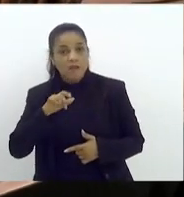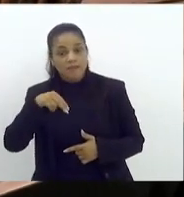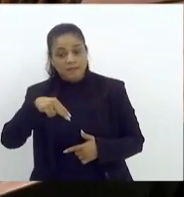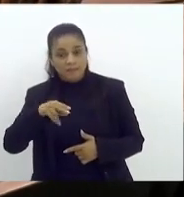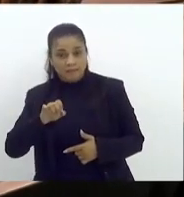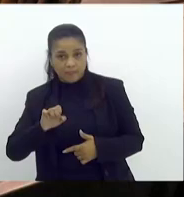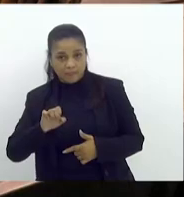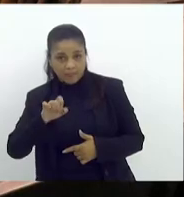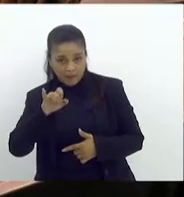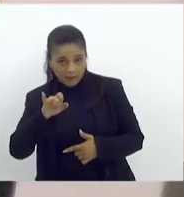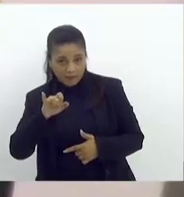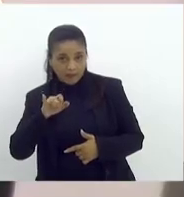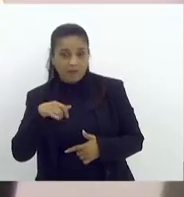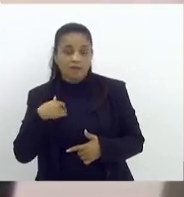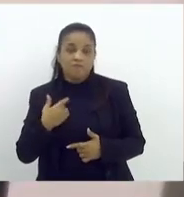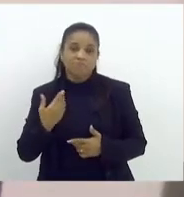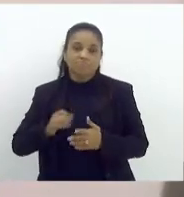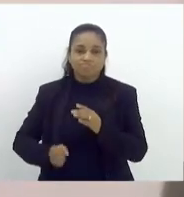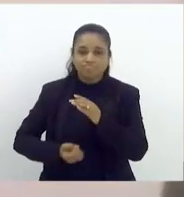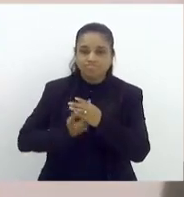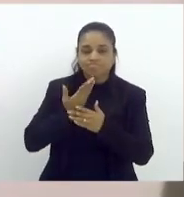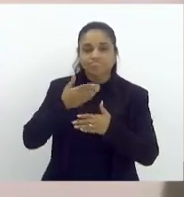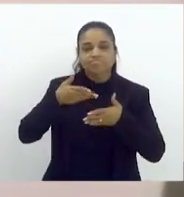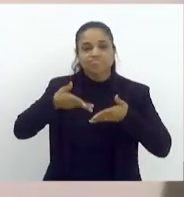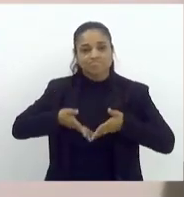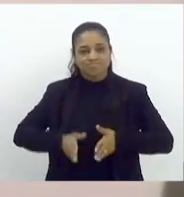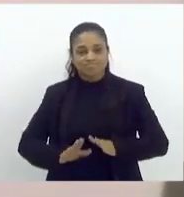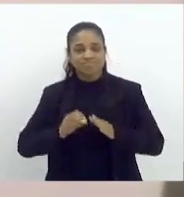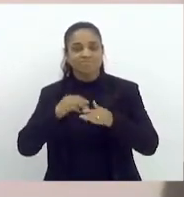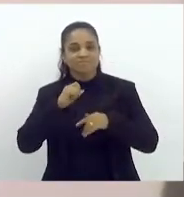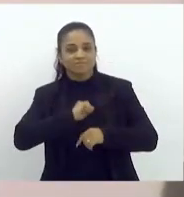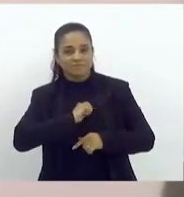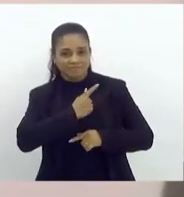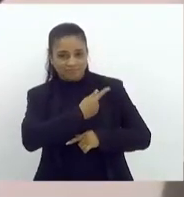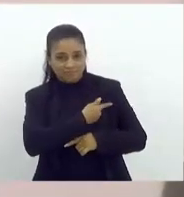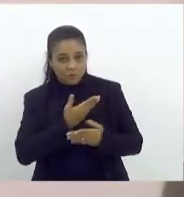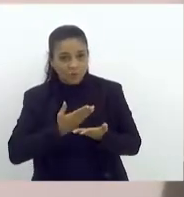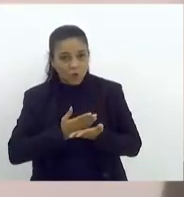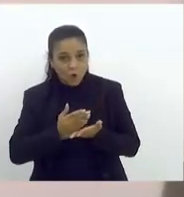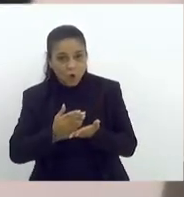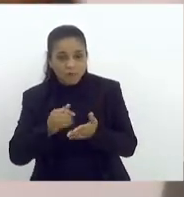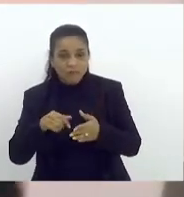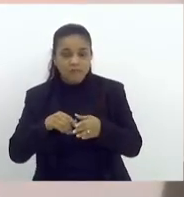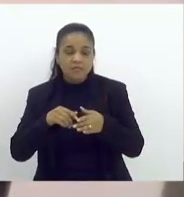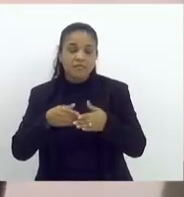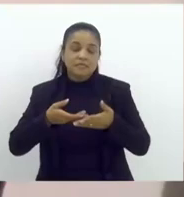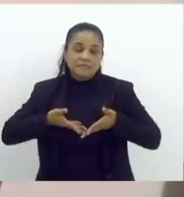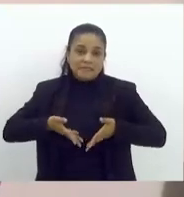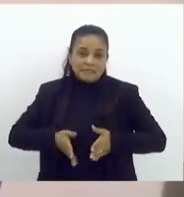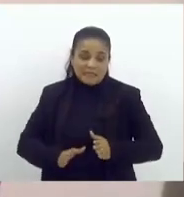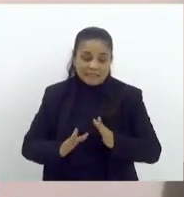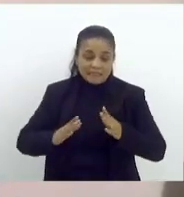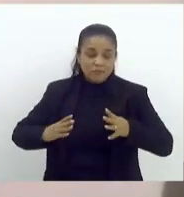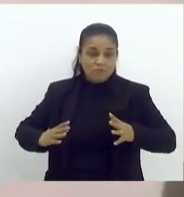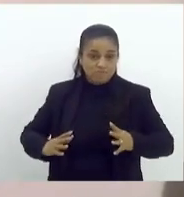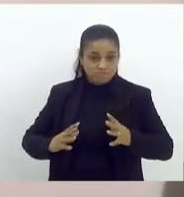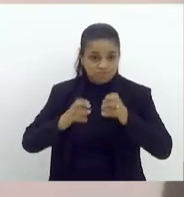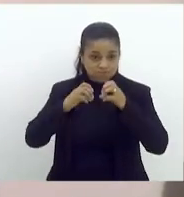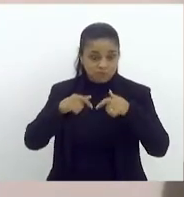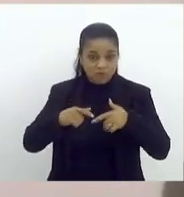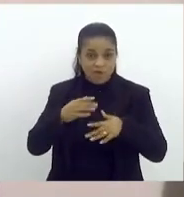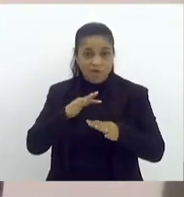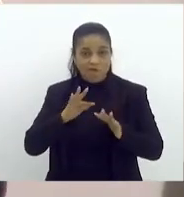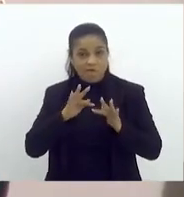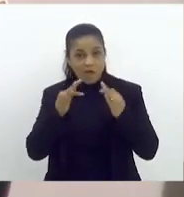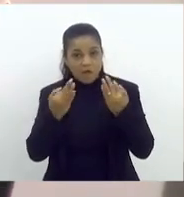lei cria de São Gonçalo comecei com o rock mas como a Maria falou nascido no meio do Caos é o vídeo de uma família